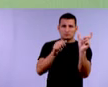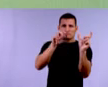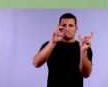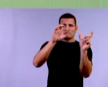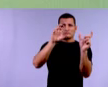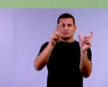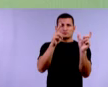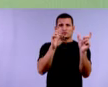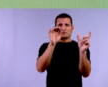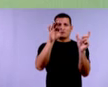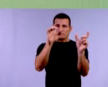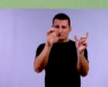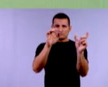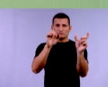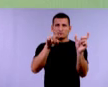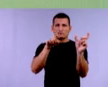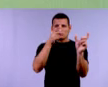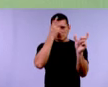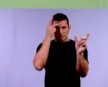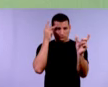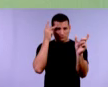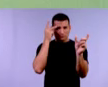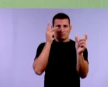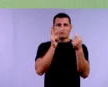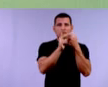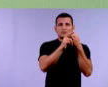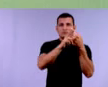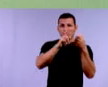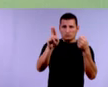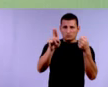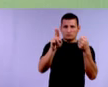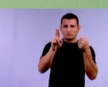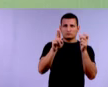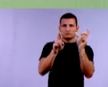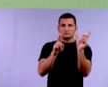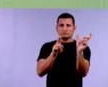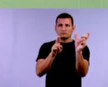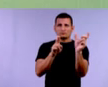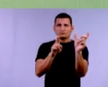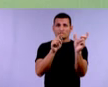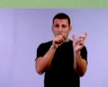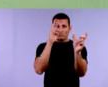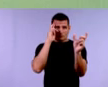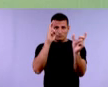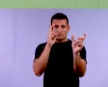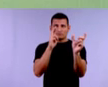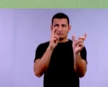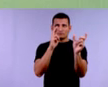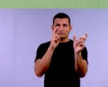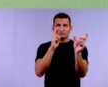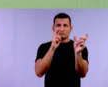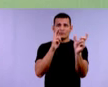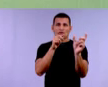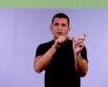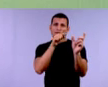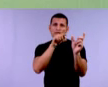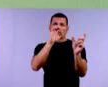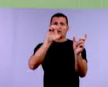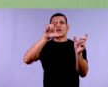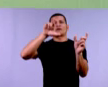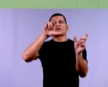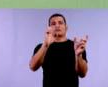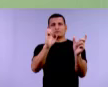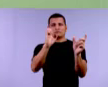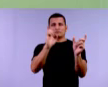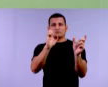um pronome pessoal aqui, por uma pessoa, o chefe, eu vou dizer ele. Se